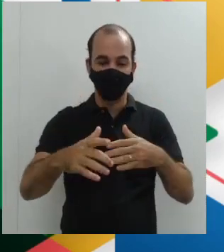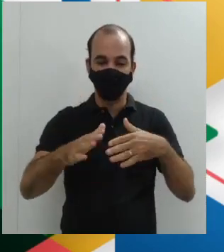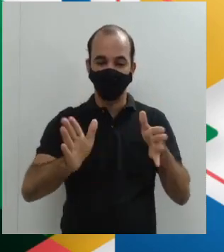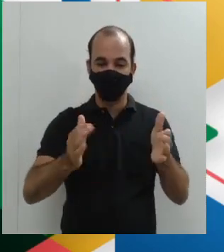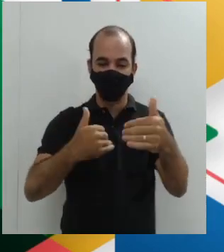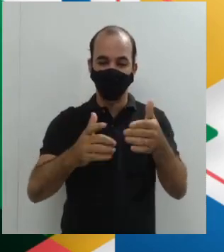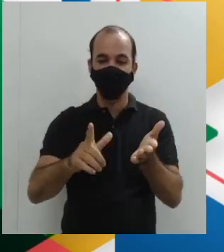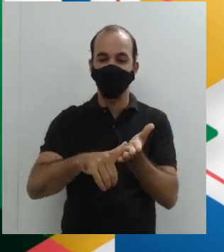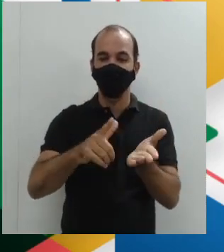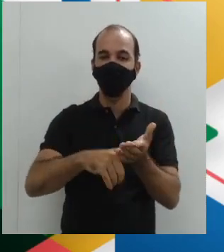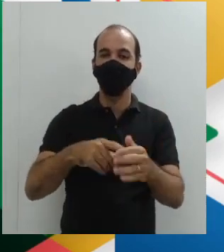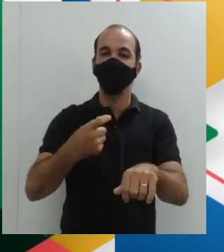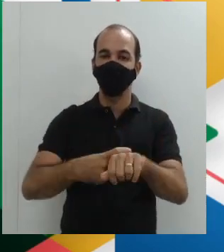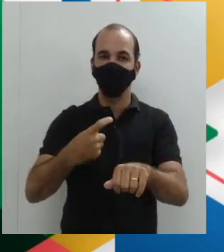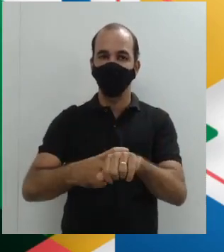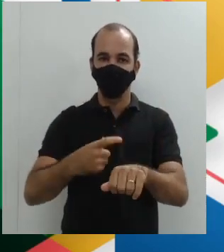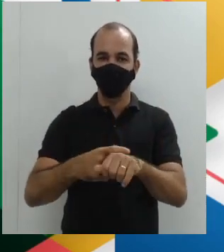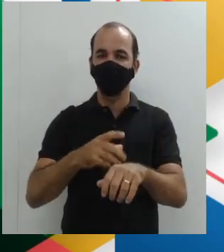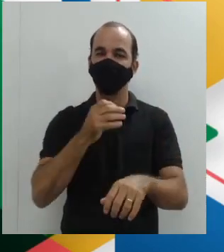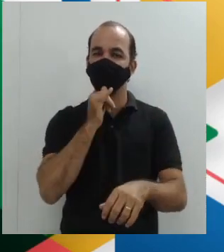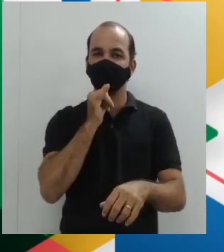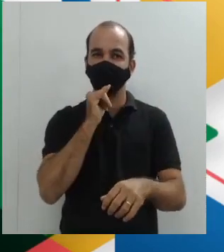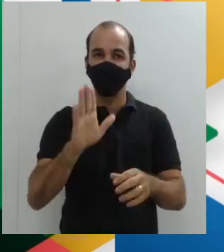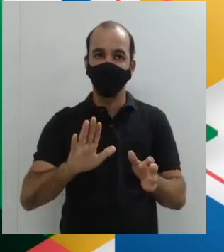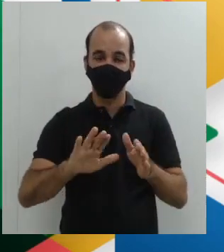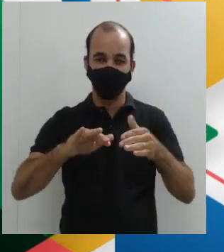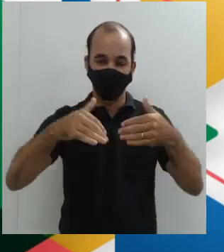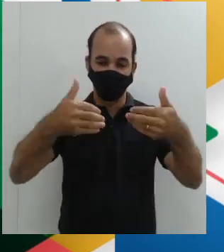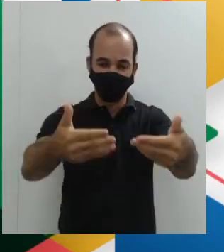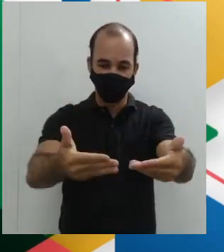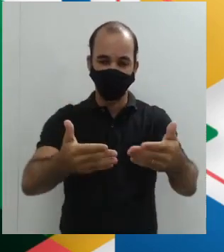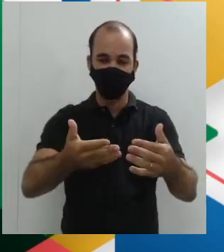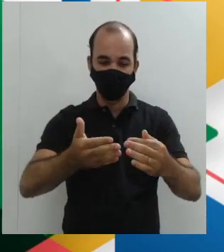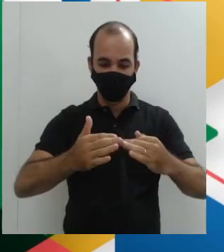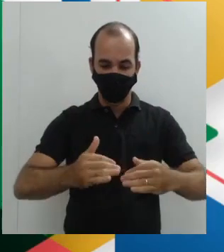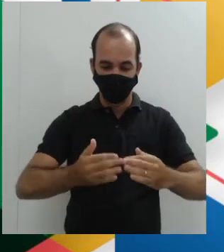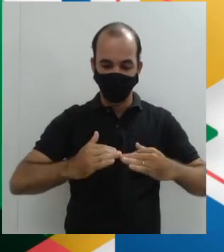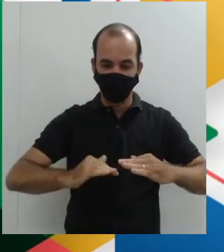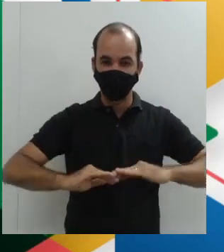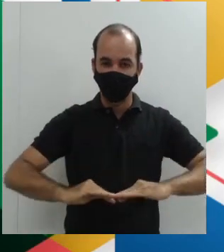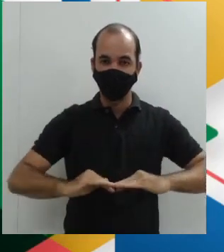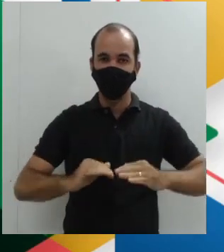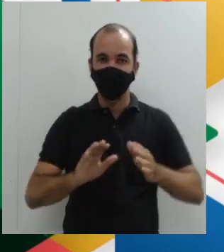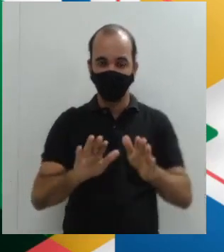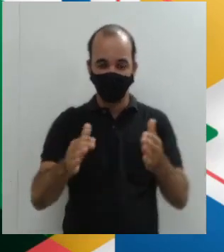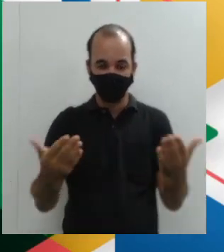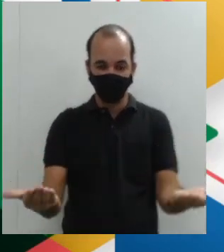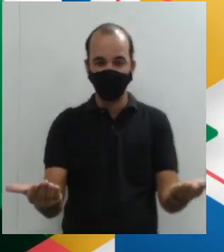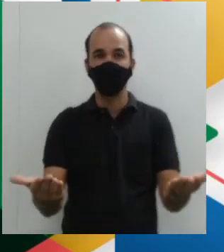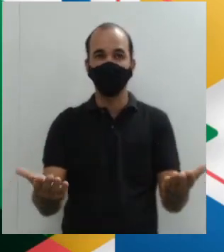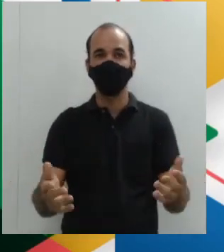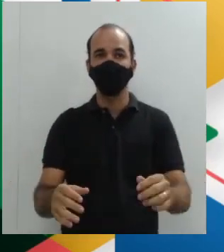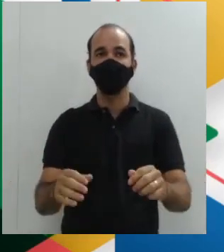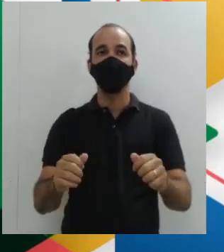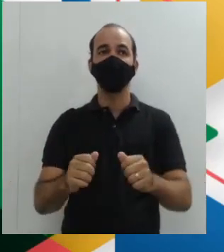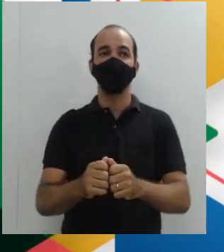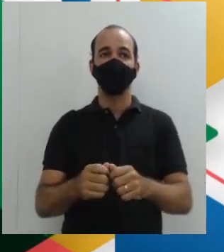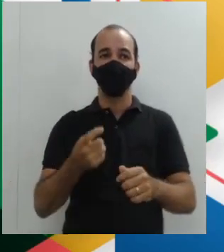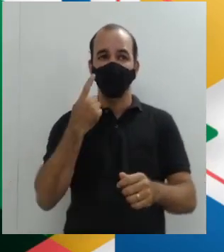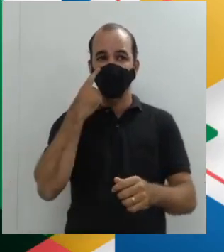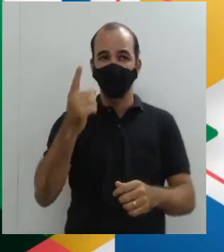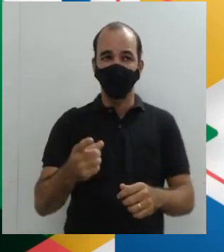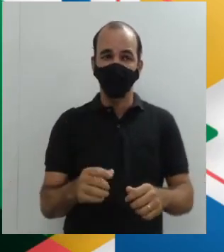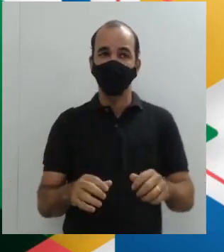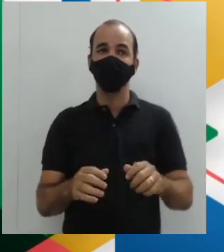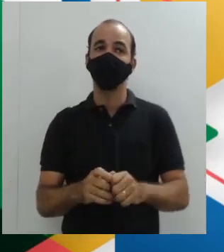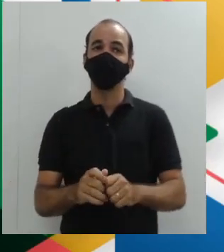e A, sendo cada uma dessas arestas da figura aqui, ó. Essa aresta de cima, essas duas, a lá do